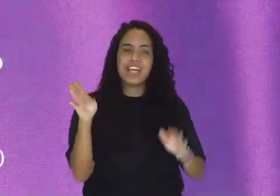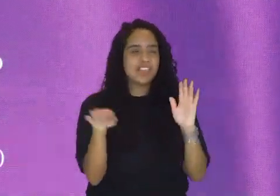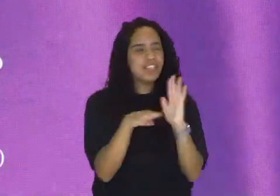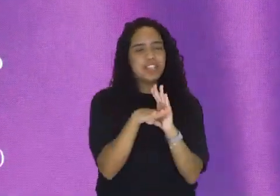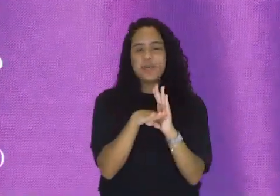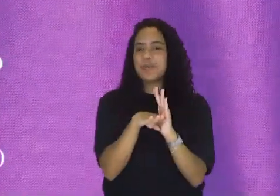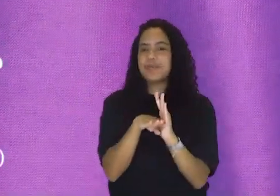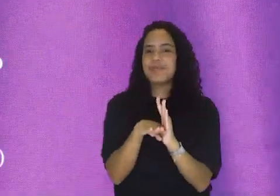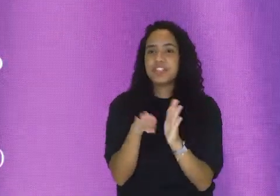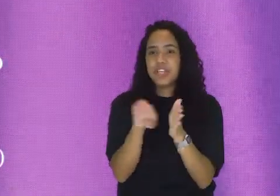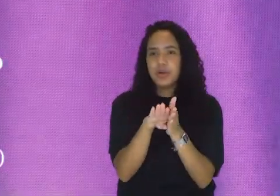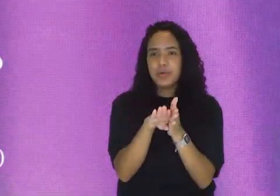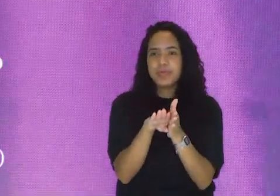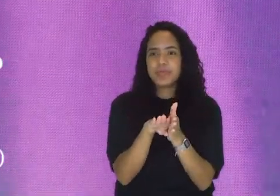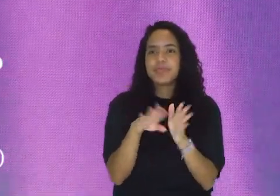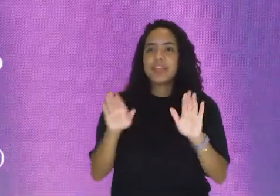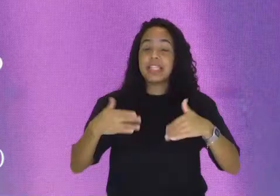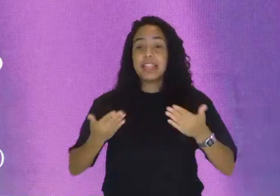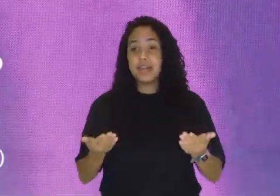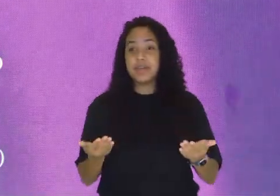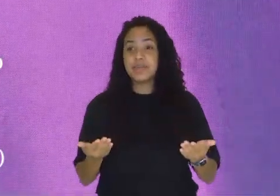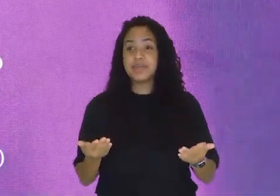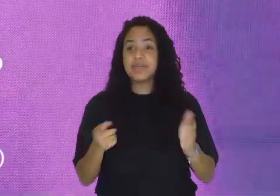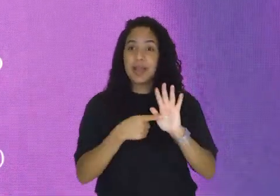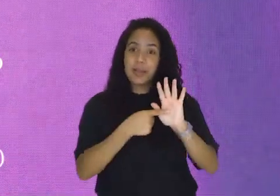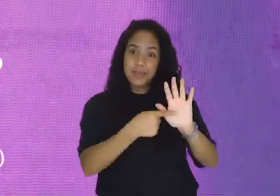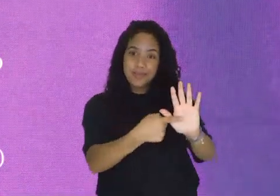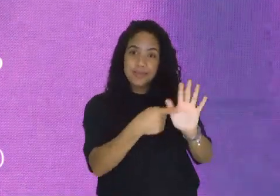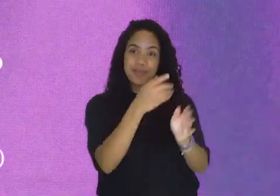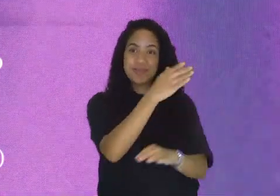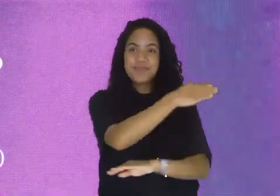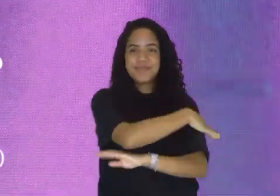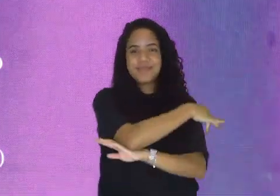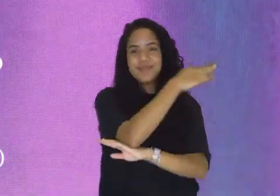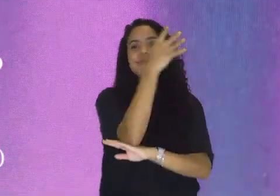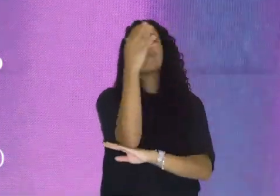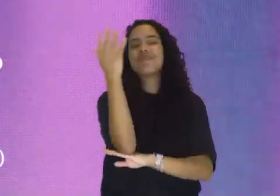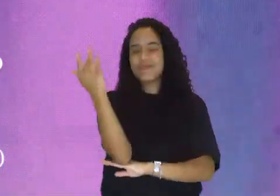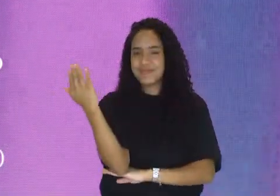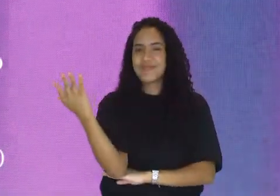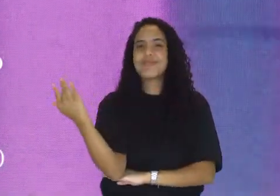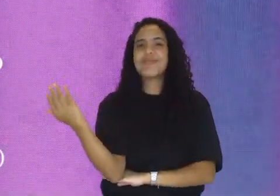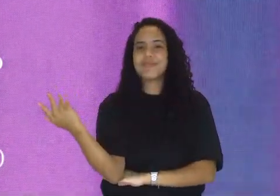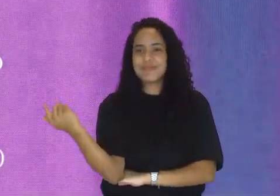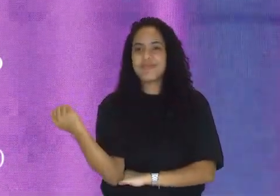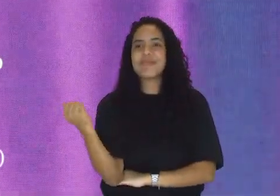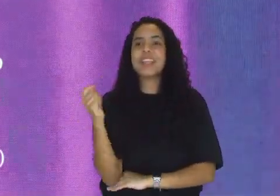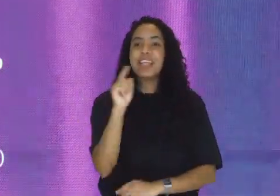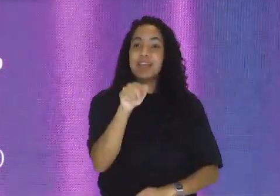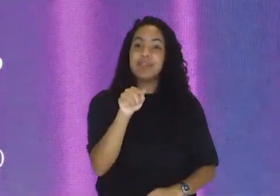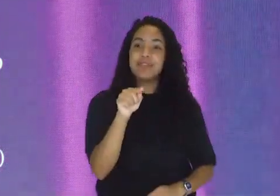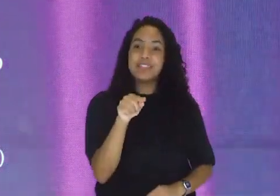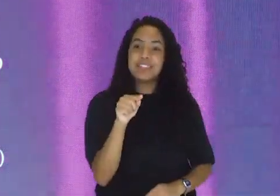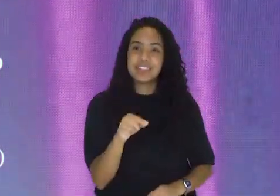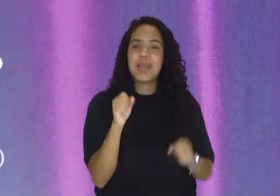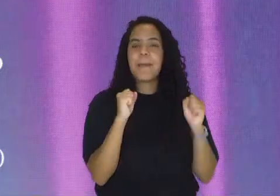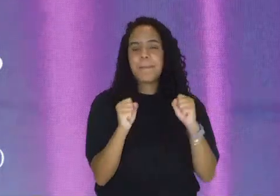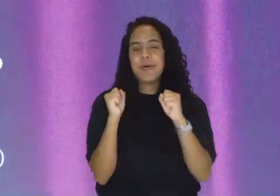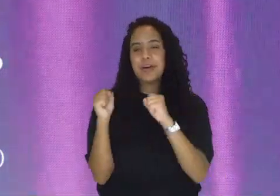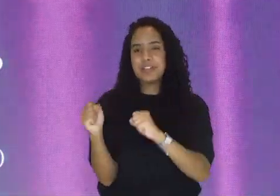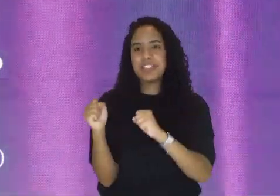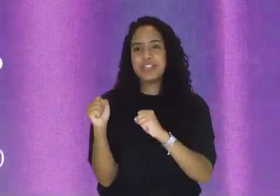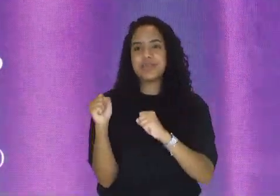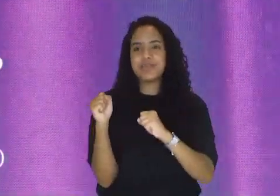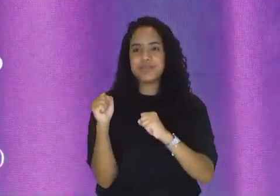dá autoridade, e que te dá força para cantar aleluia, para cantar a música do céu, para cantar aleluia, para cantar glória